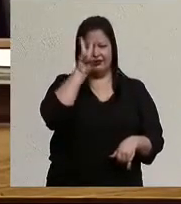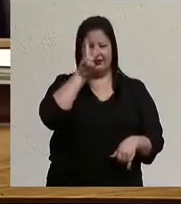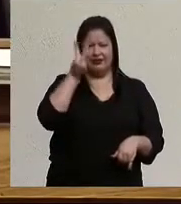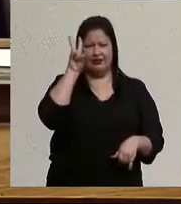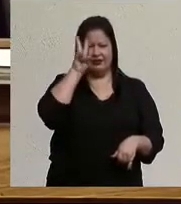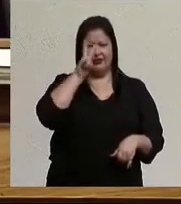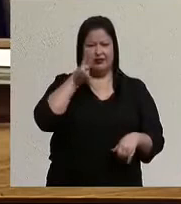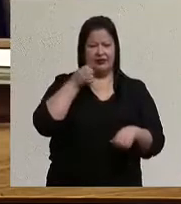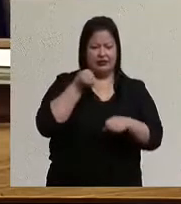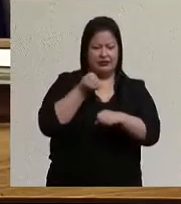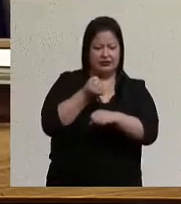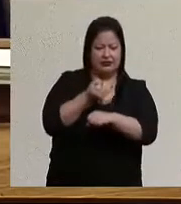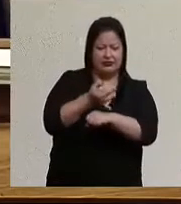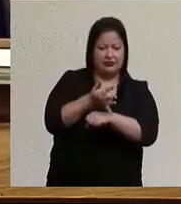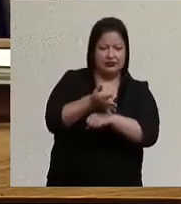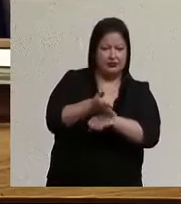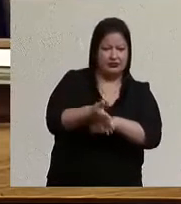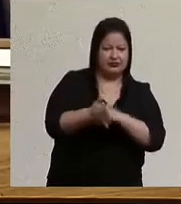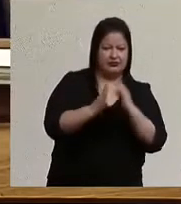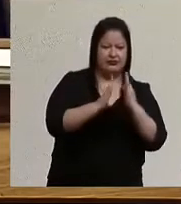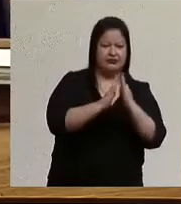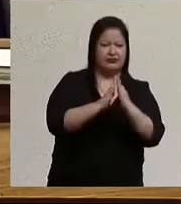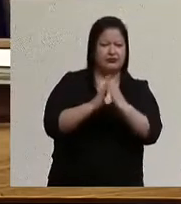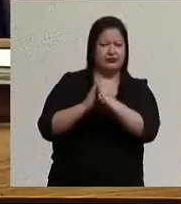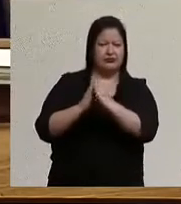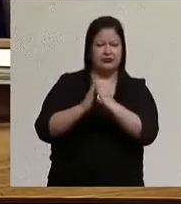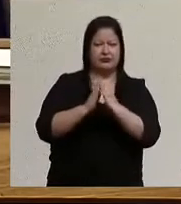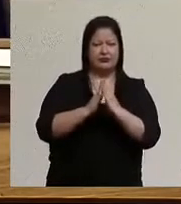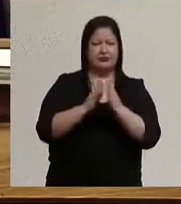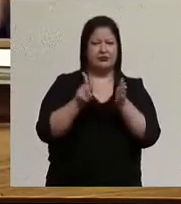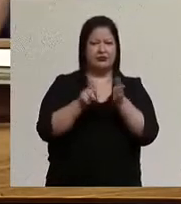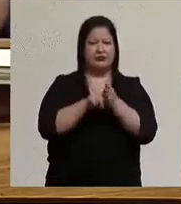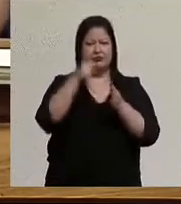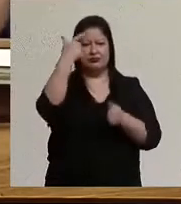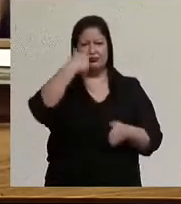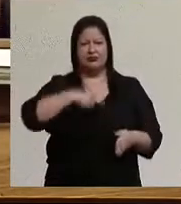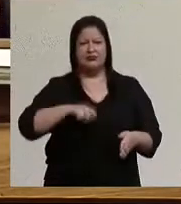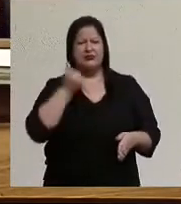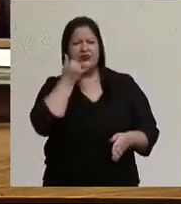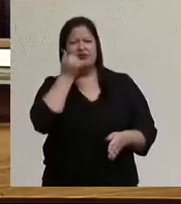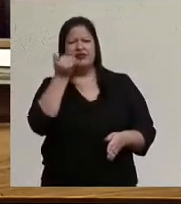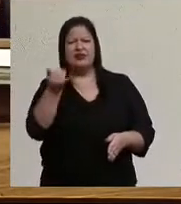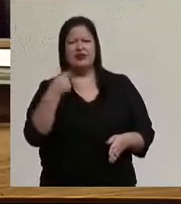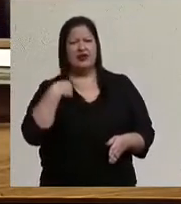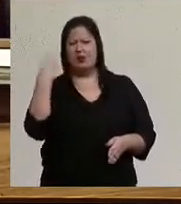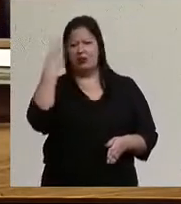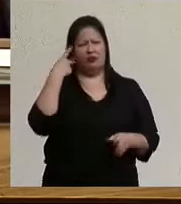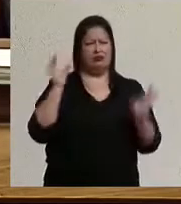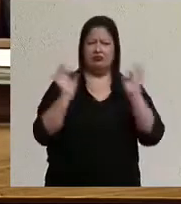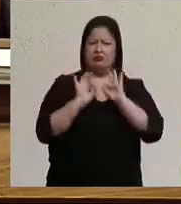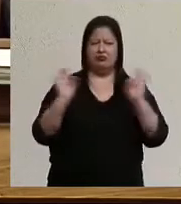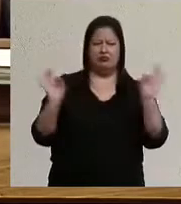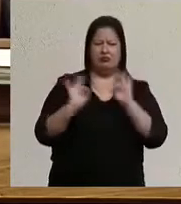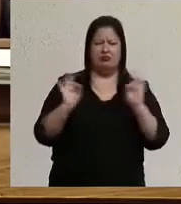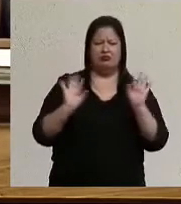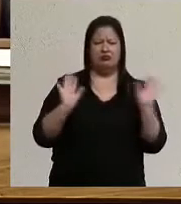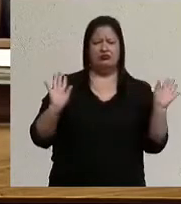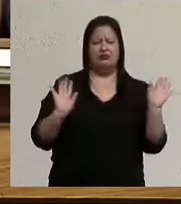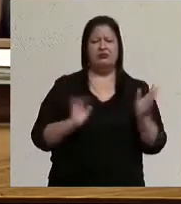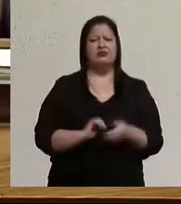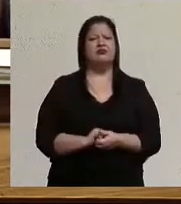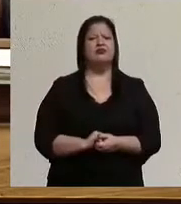na madrugada um morador me acionou em 2013 falando Sabrina e nem era vereadora nada né